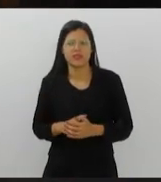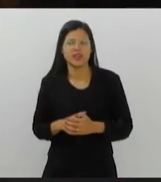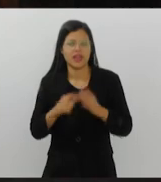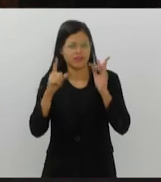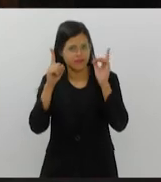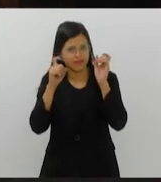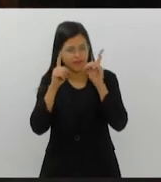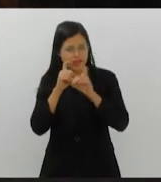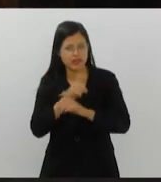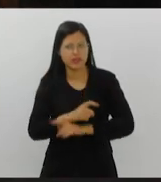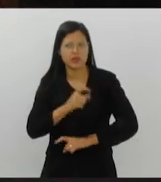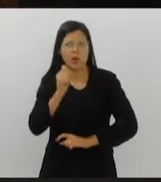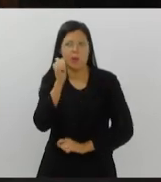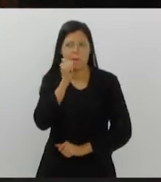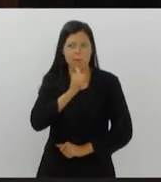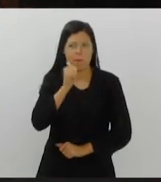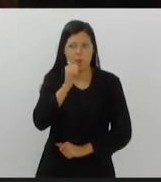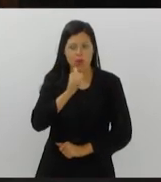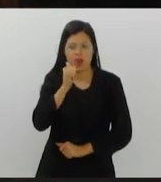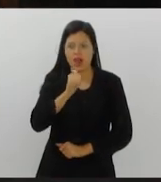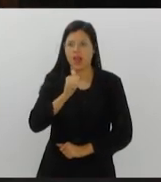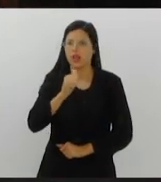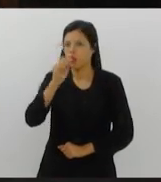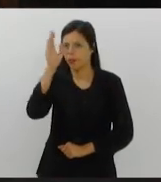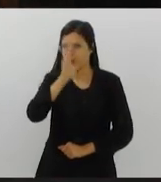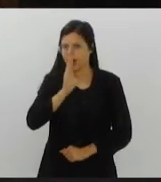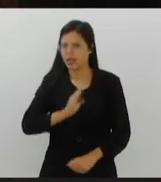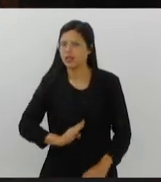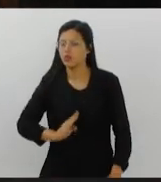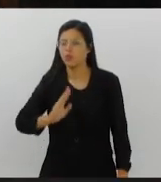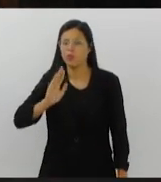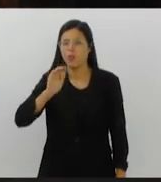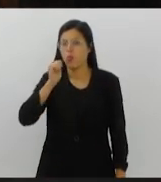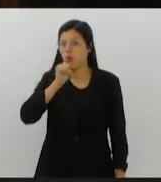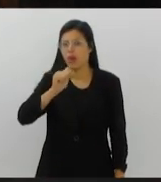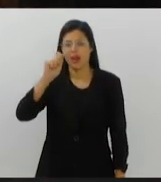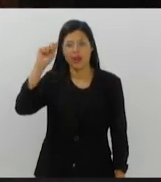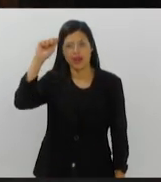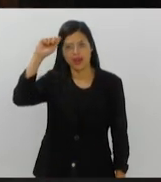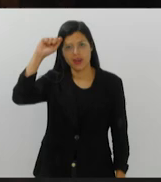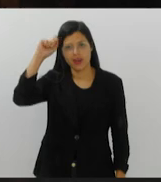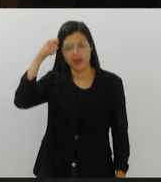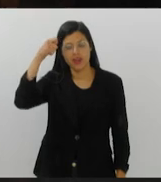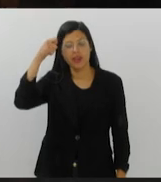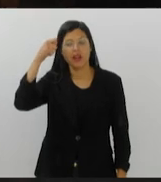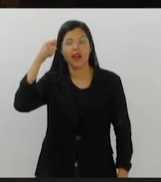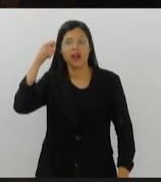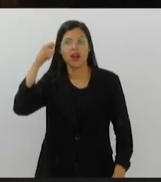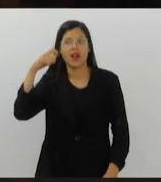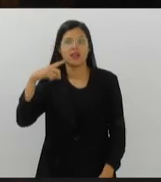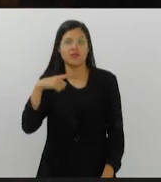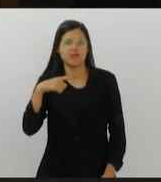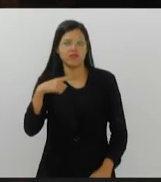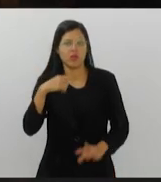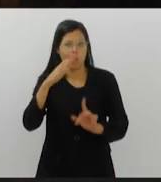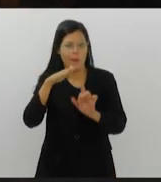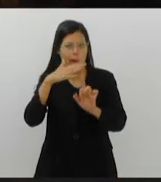mulher, neste país negra, receber uma homenagem.